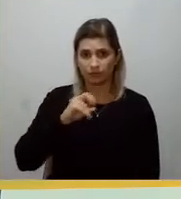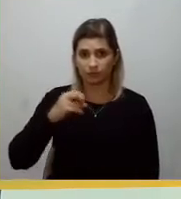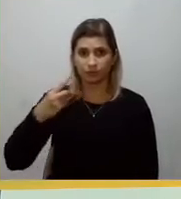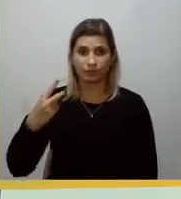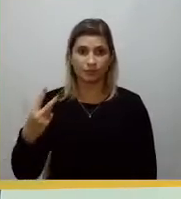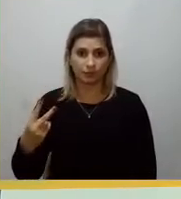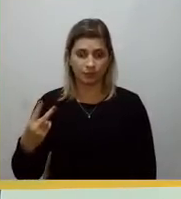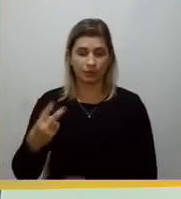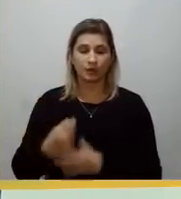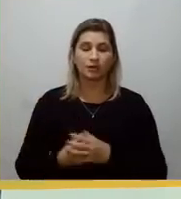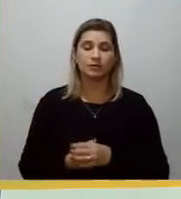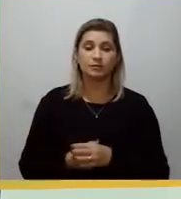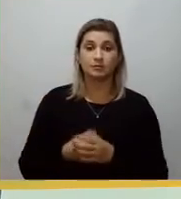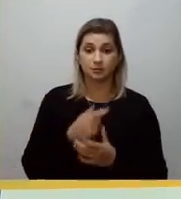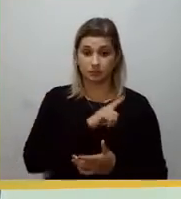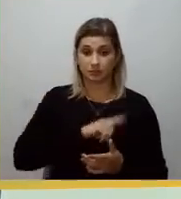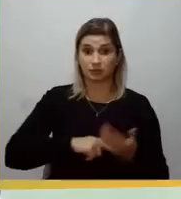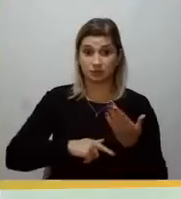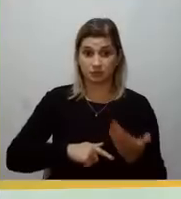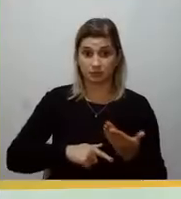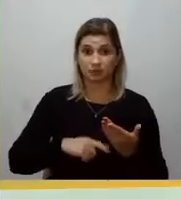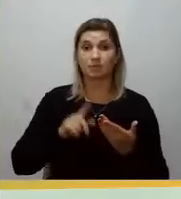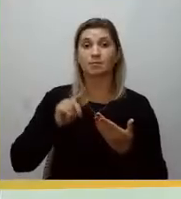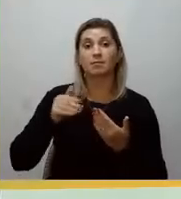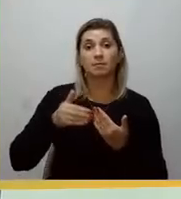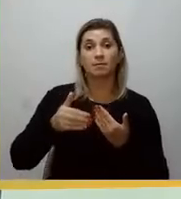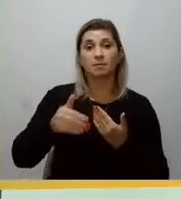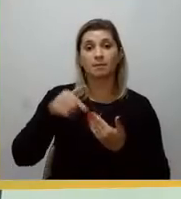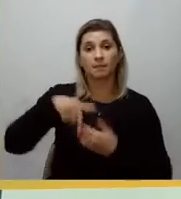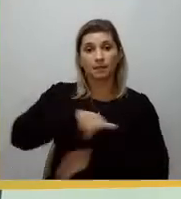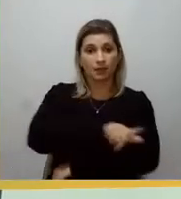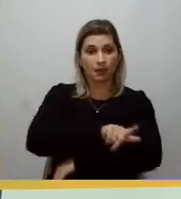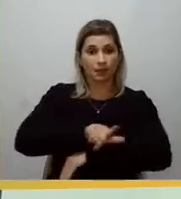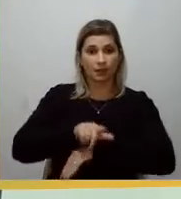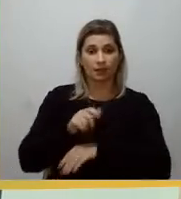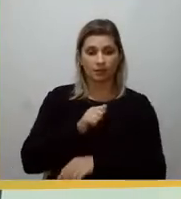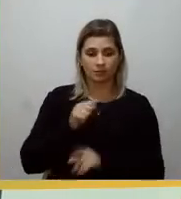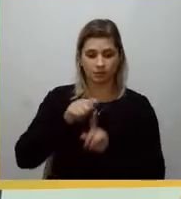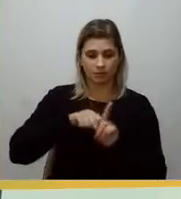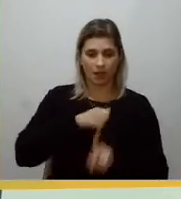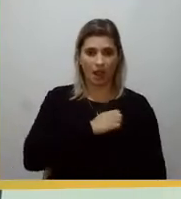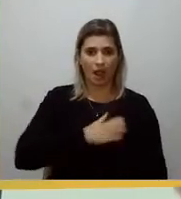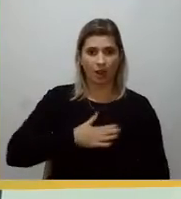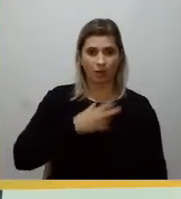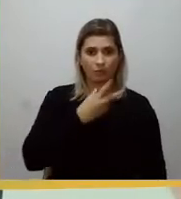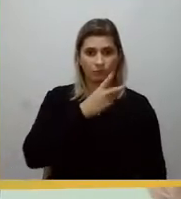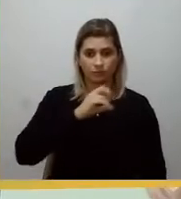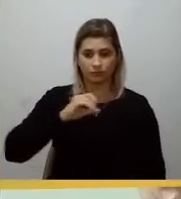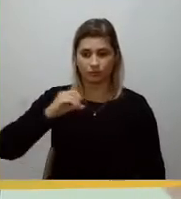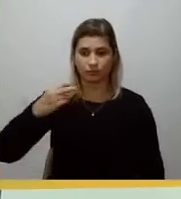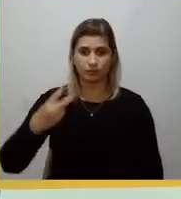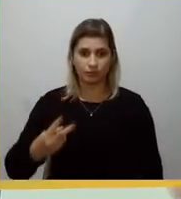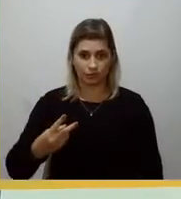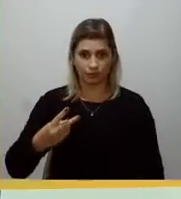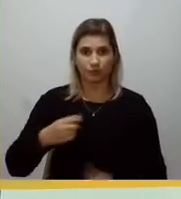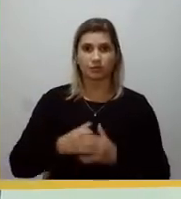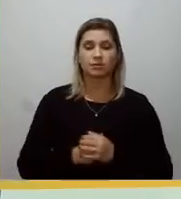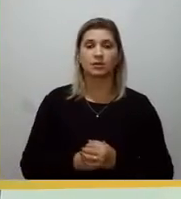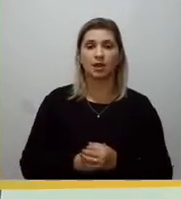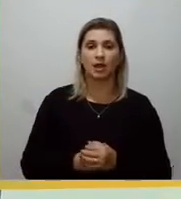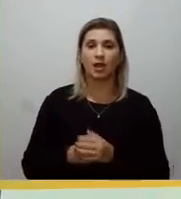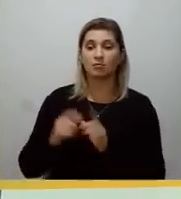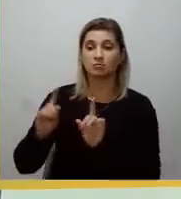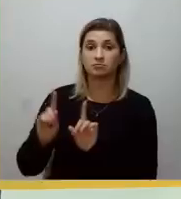Engenharia passou a operar o serviço de iluminação pública em Lages em agosto de 2002, ou seja, quando seu sócio ainda